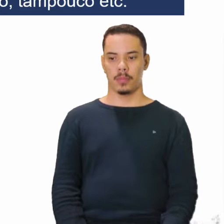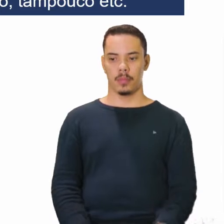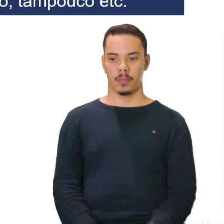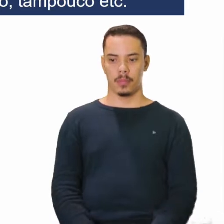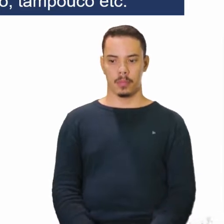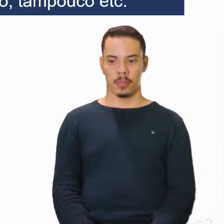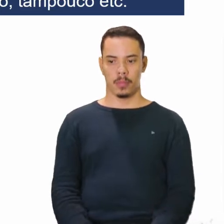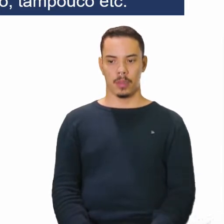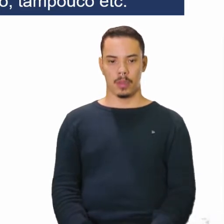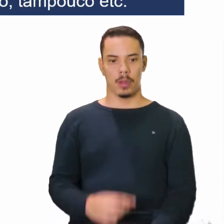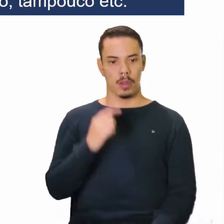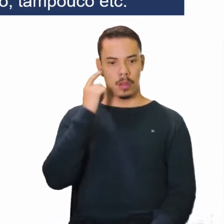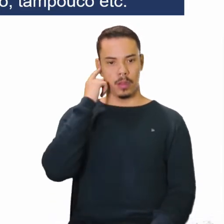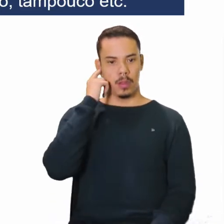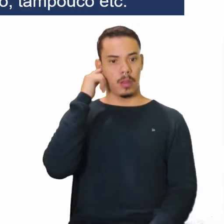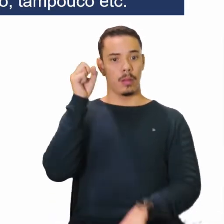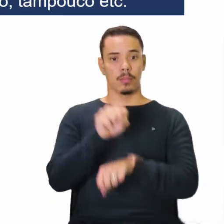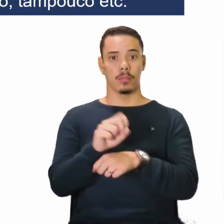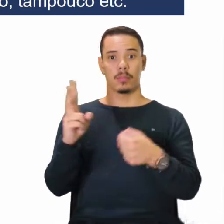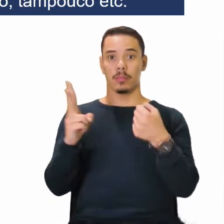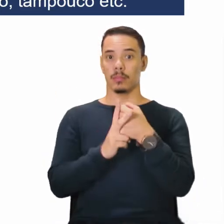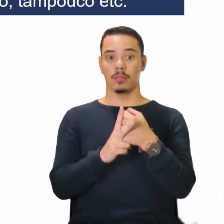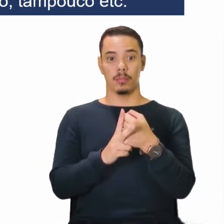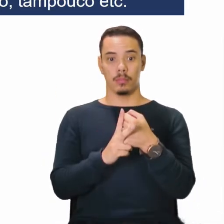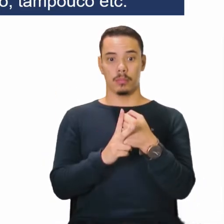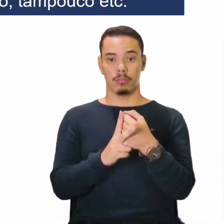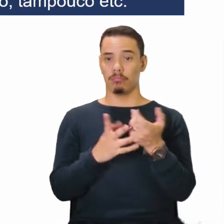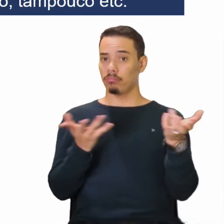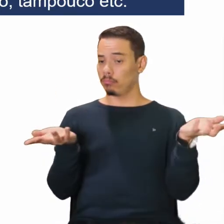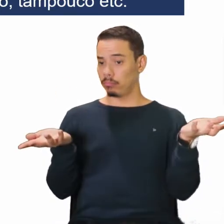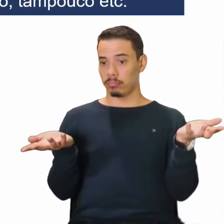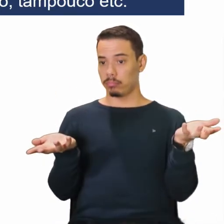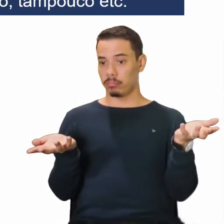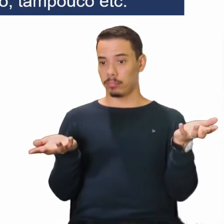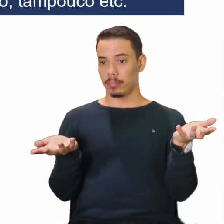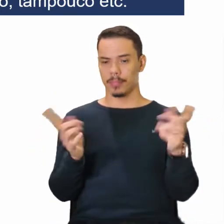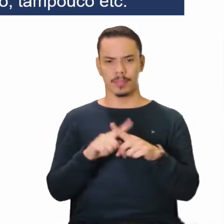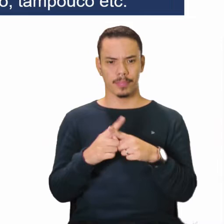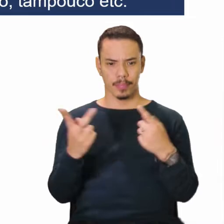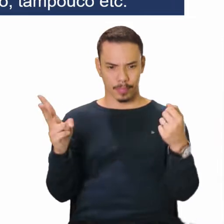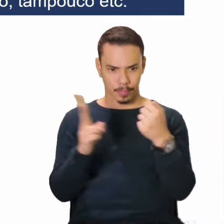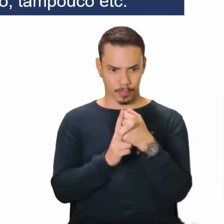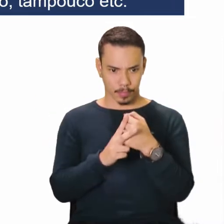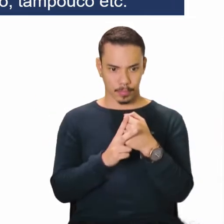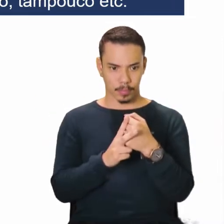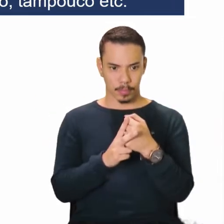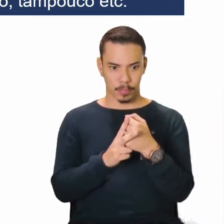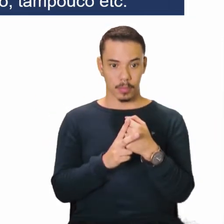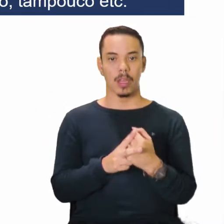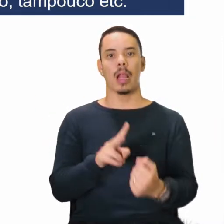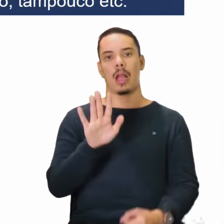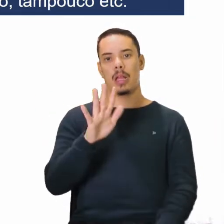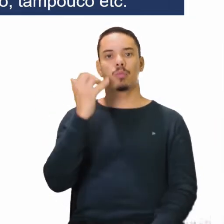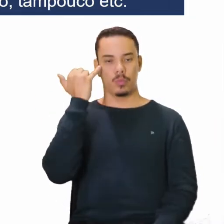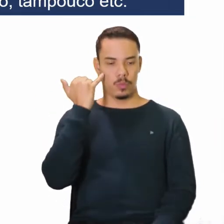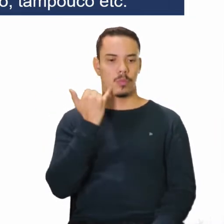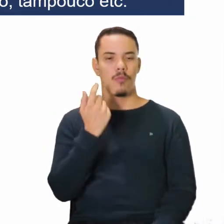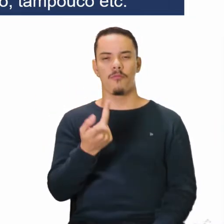Pronto, parou no verbo, né? Aí eu quero modificar o verbo. João fala